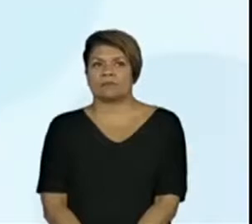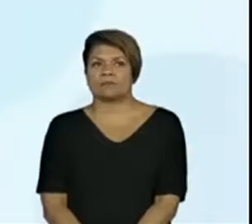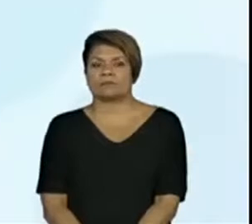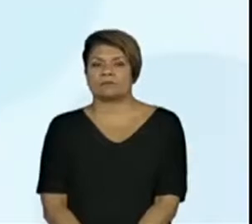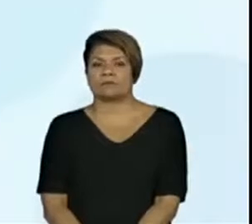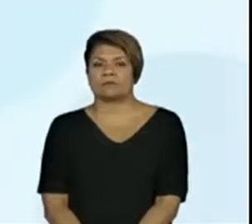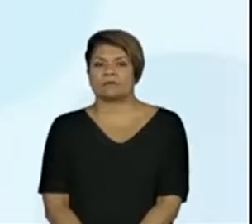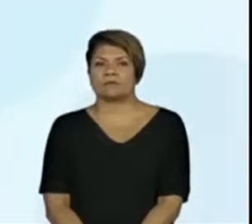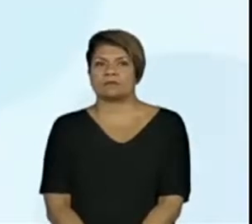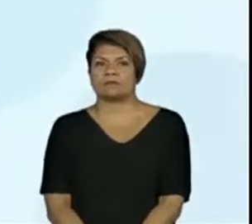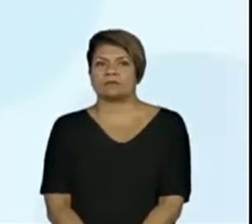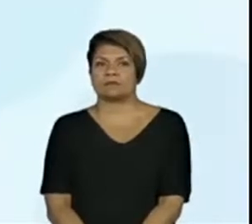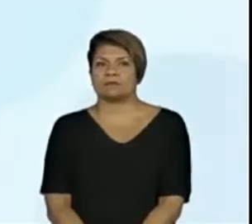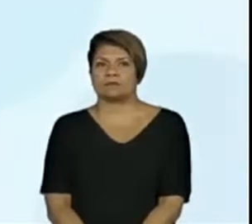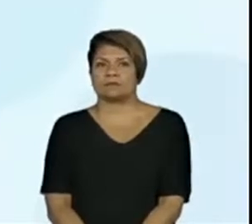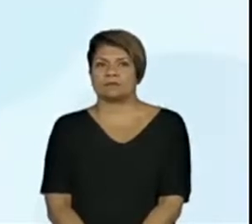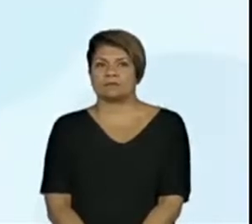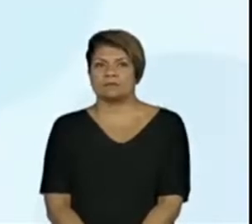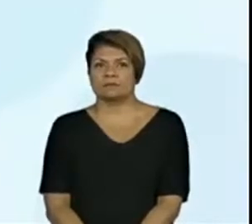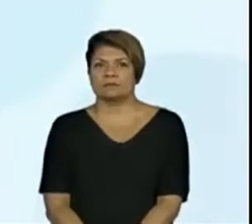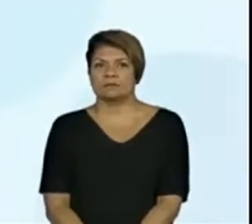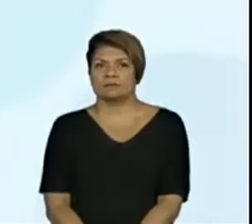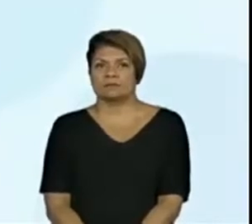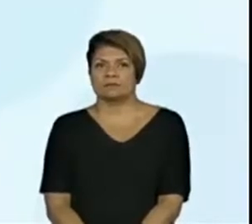Contar animais.